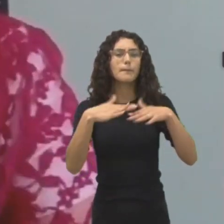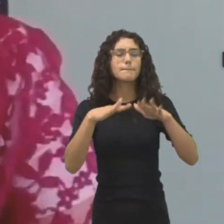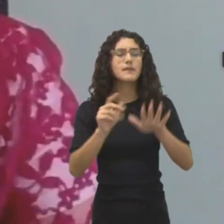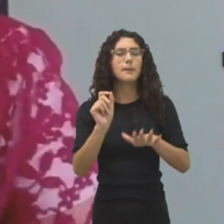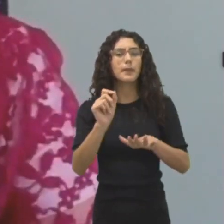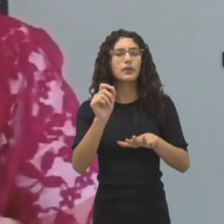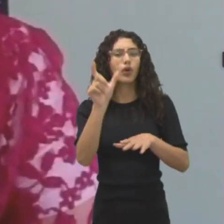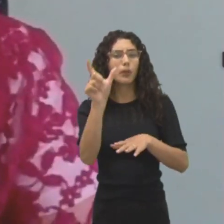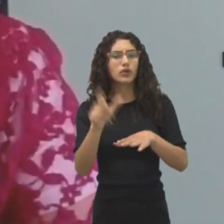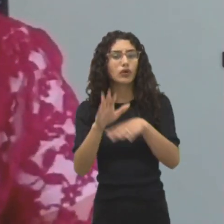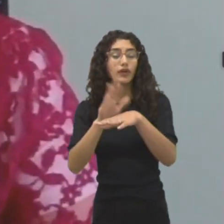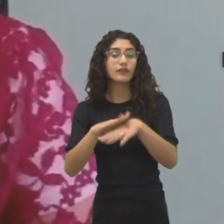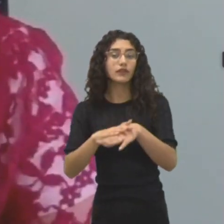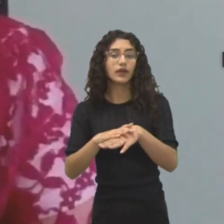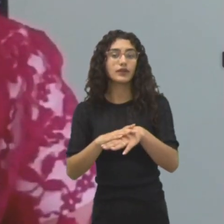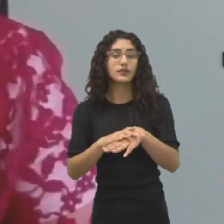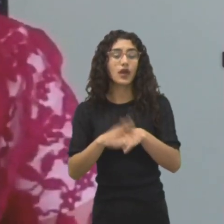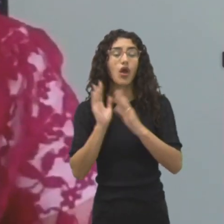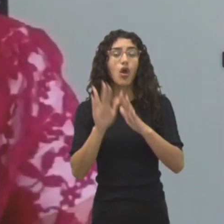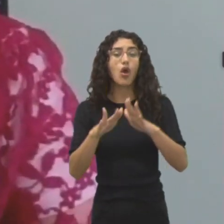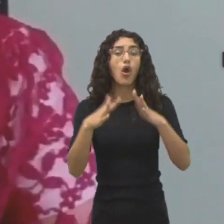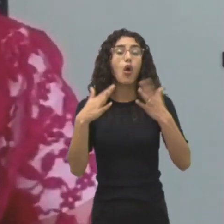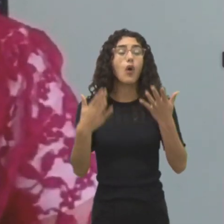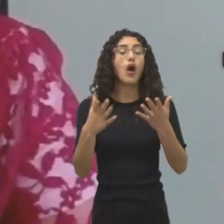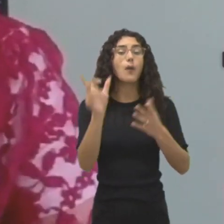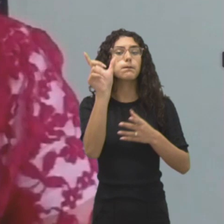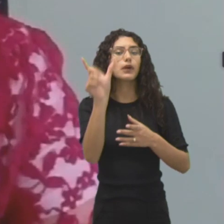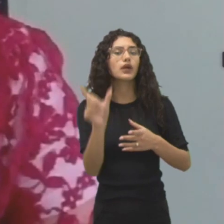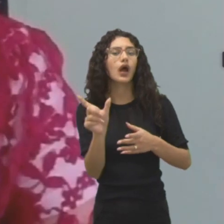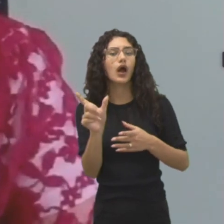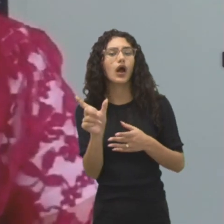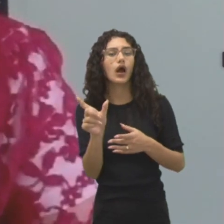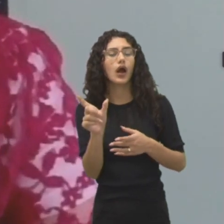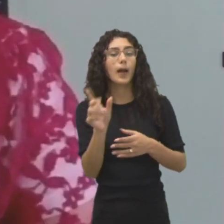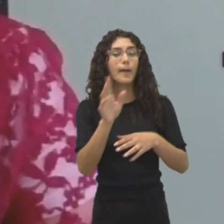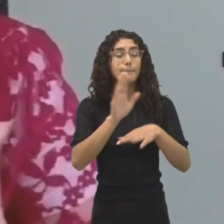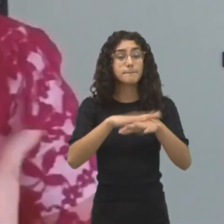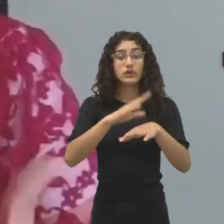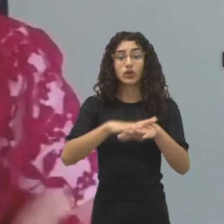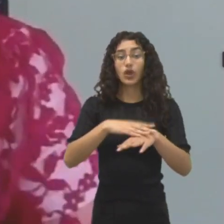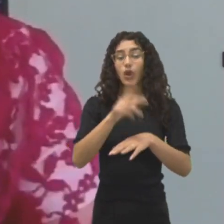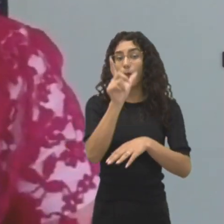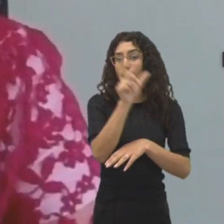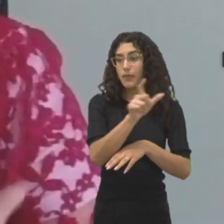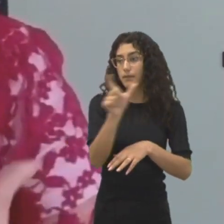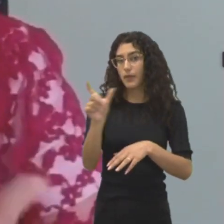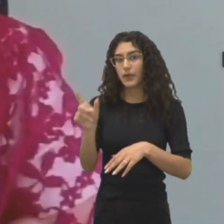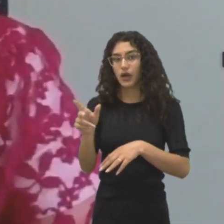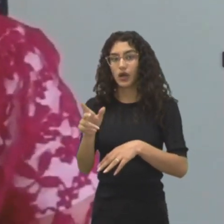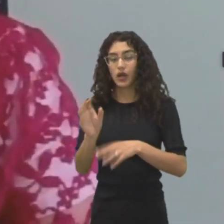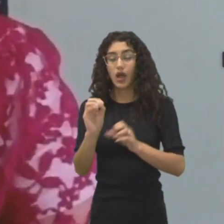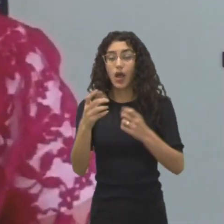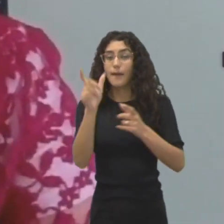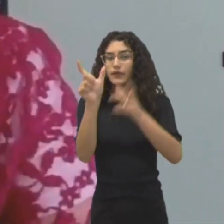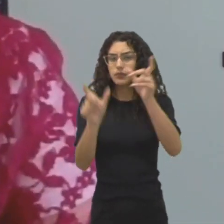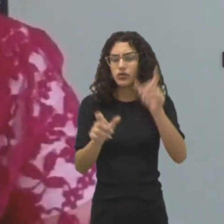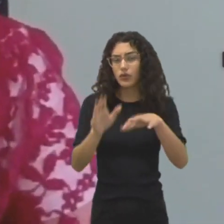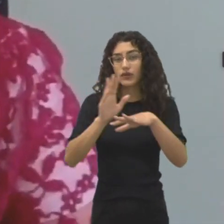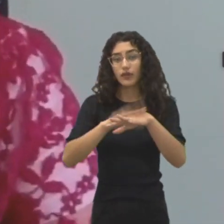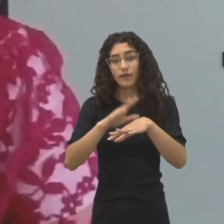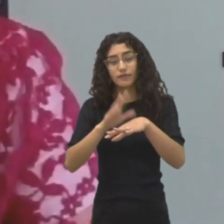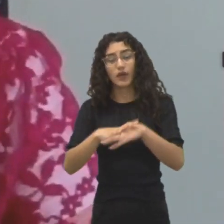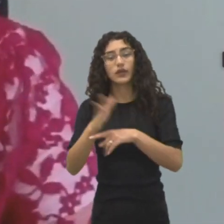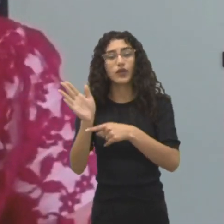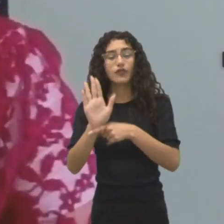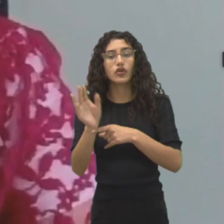que produz. Qual é o olhar do produtor? Qual é o olhar das pessoas que fazem o vídeo e